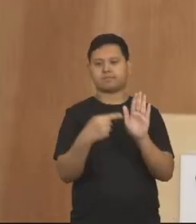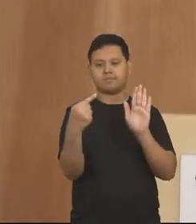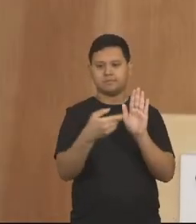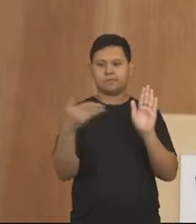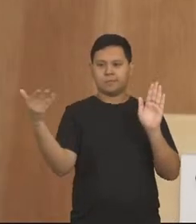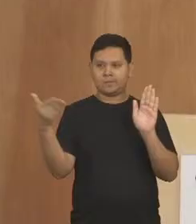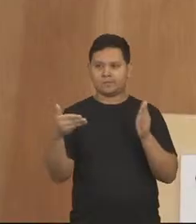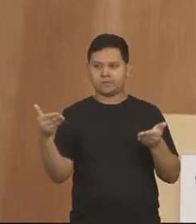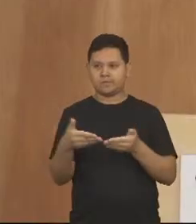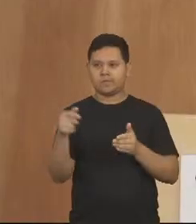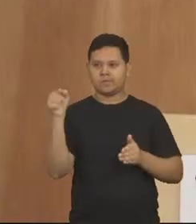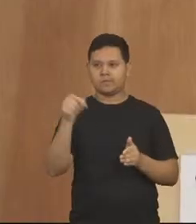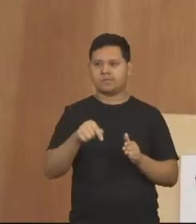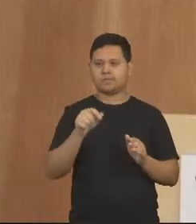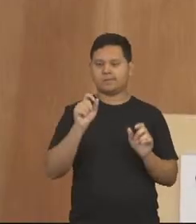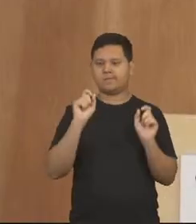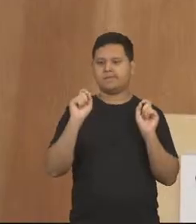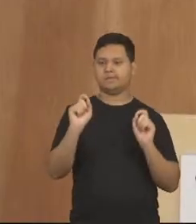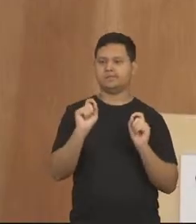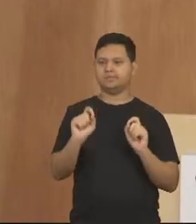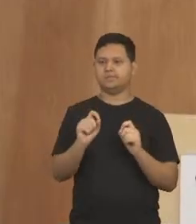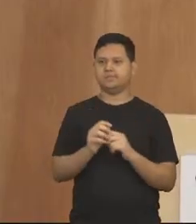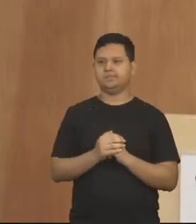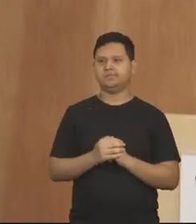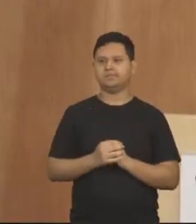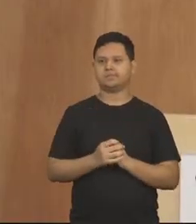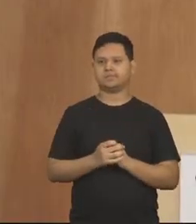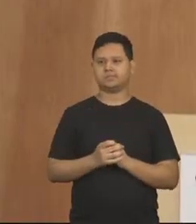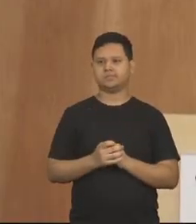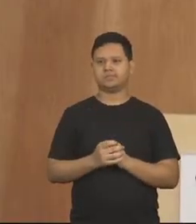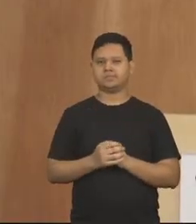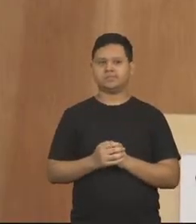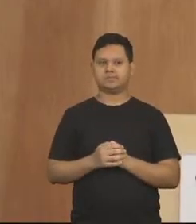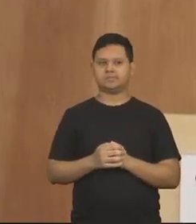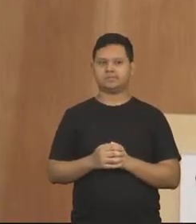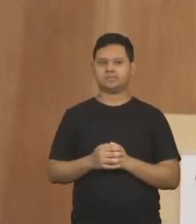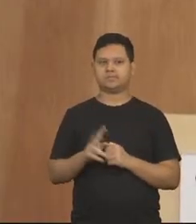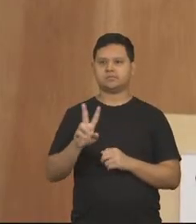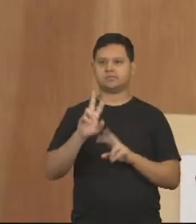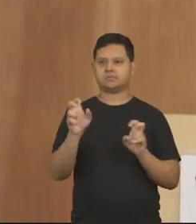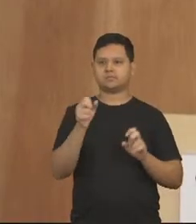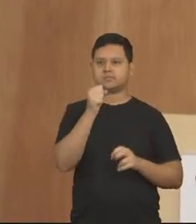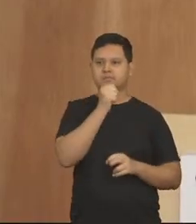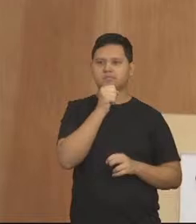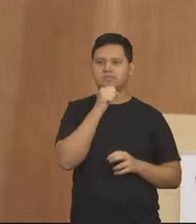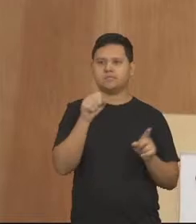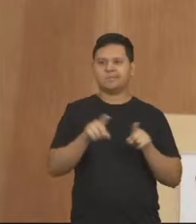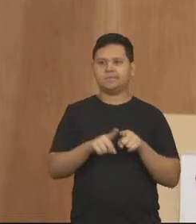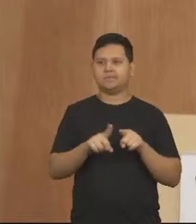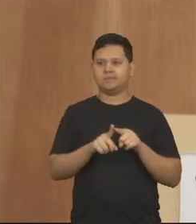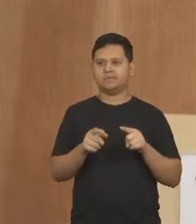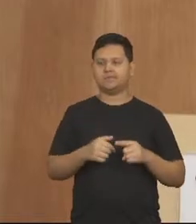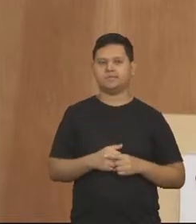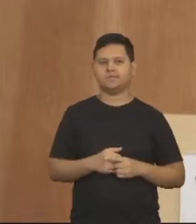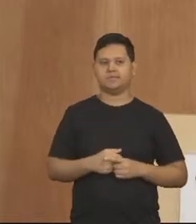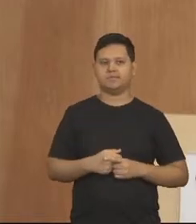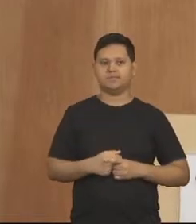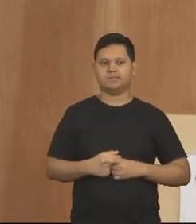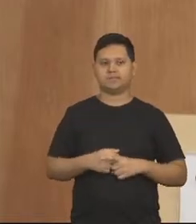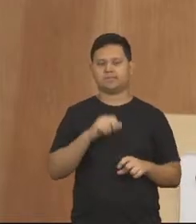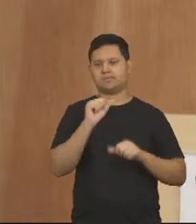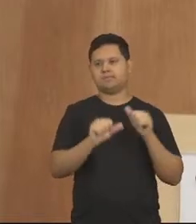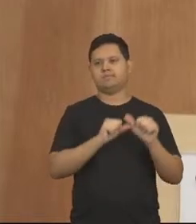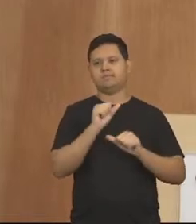de hoje, porém, somente para a pessoa idosa. Nós não conseguimos fazer